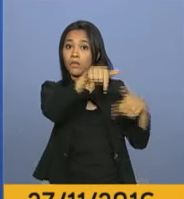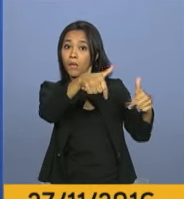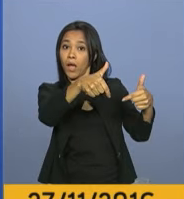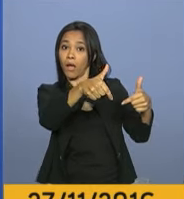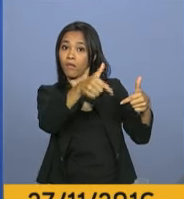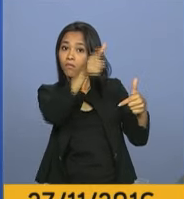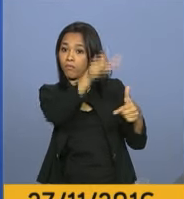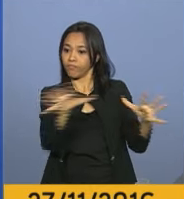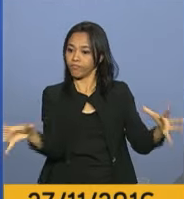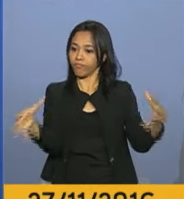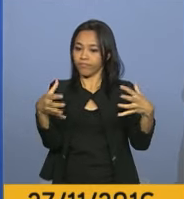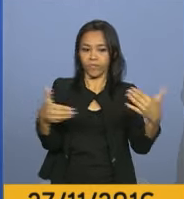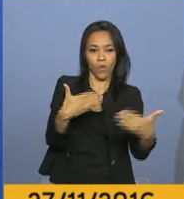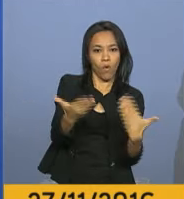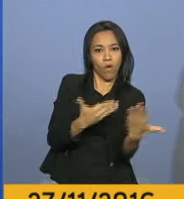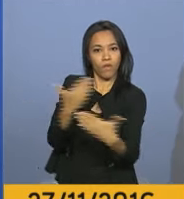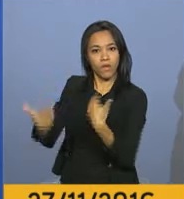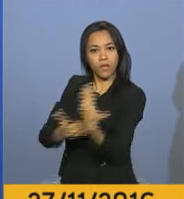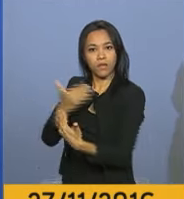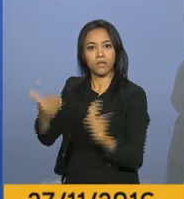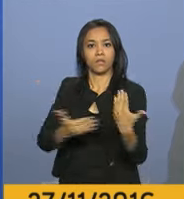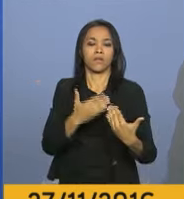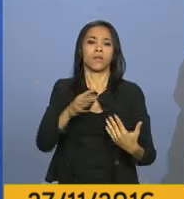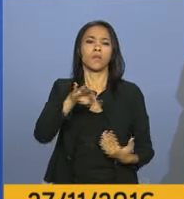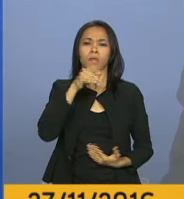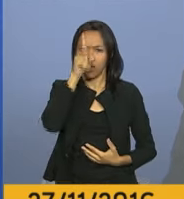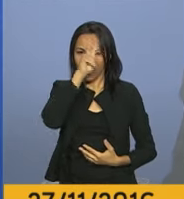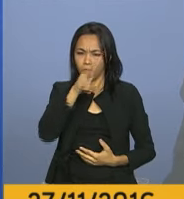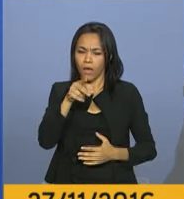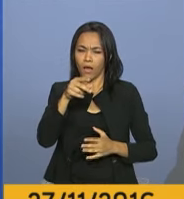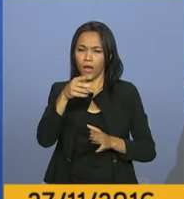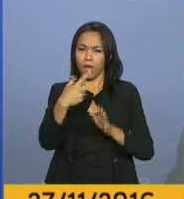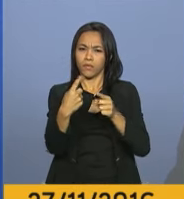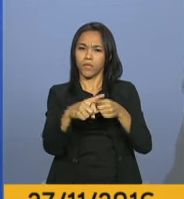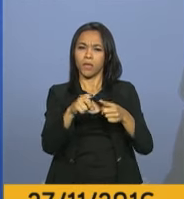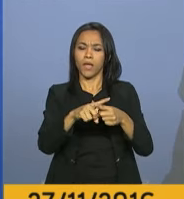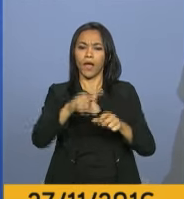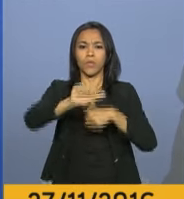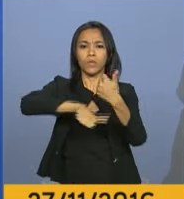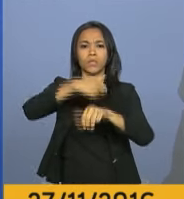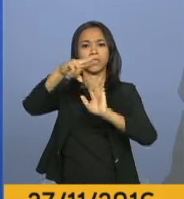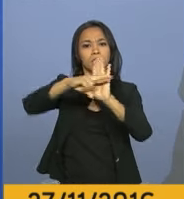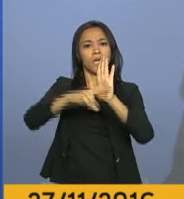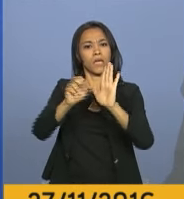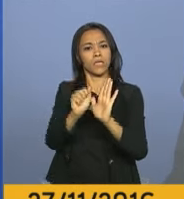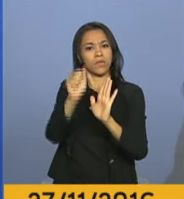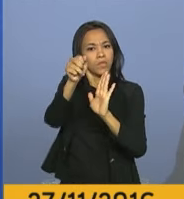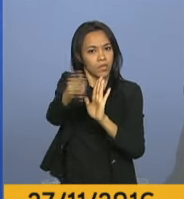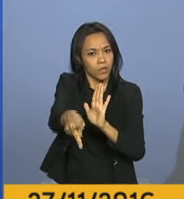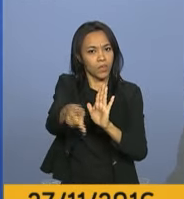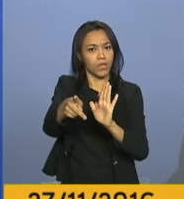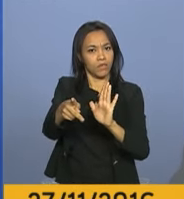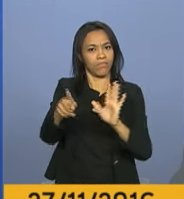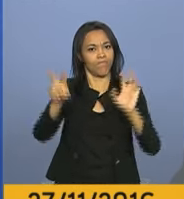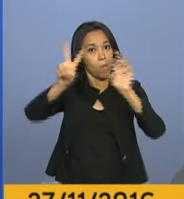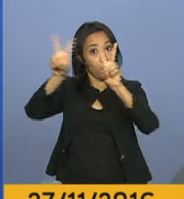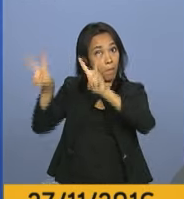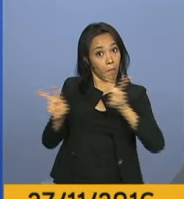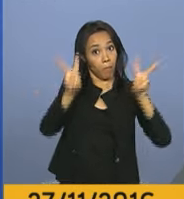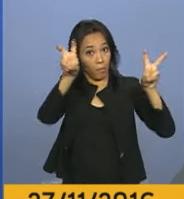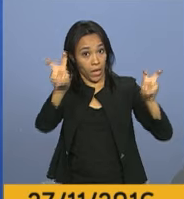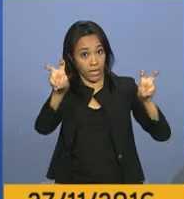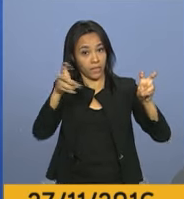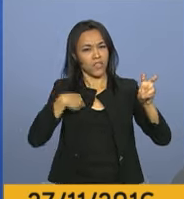agora, quando nós remetermos a reforma da Previdência, faço aqui um parênteses, eu anteriormente fiz